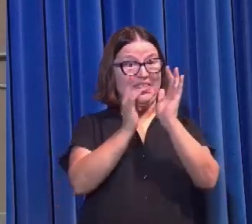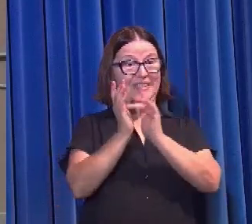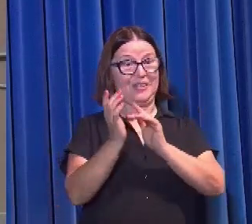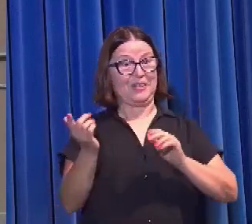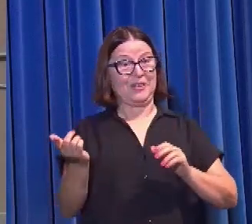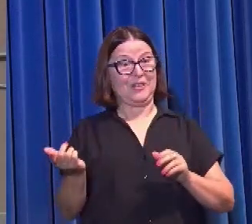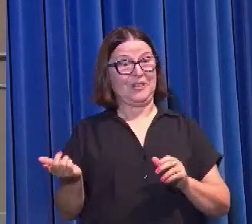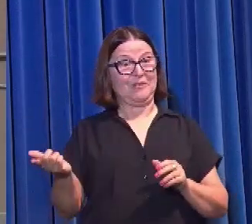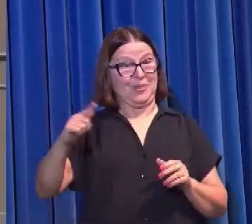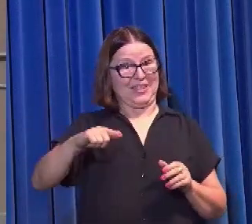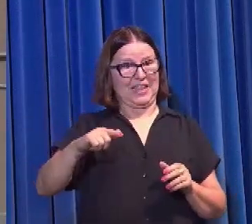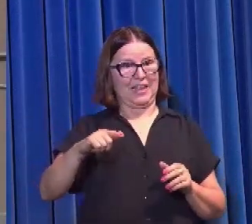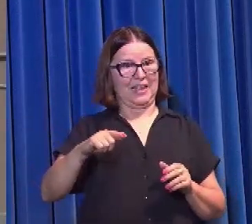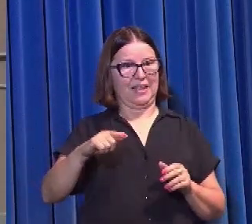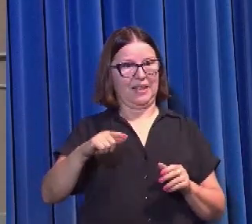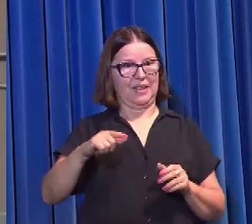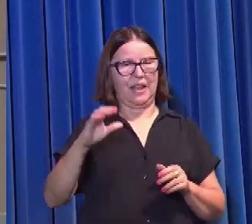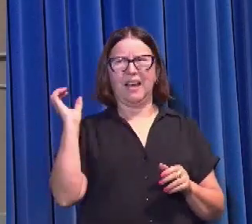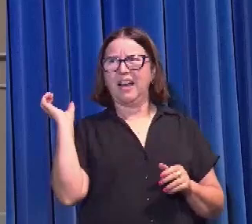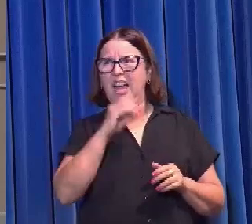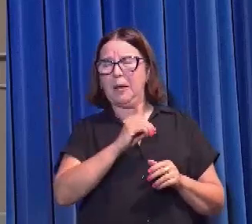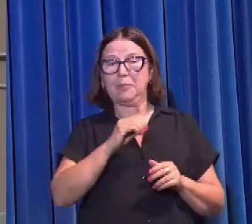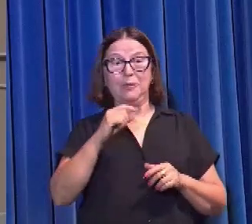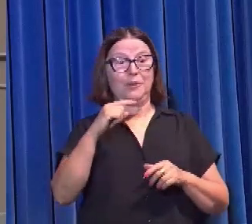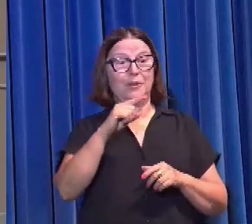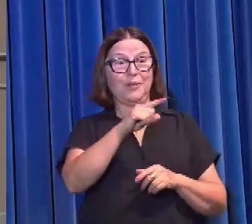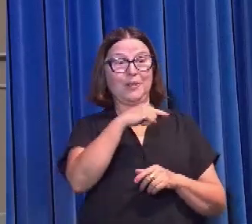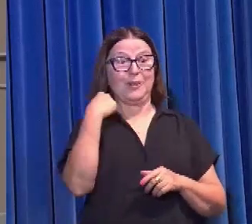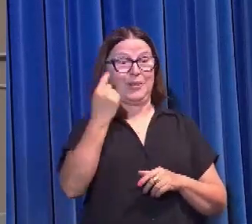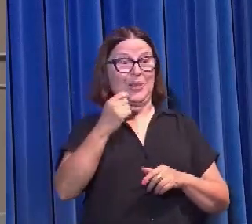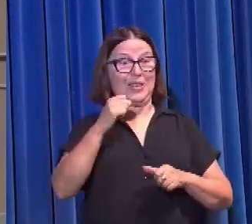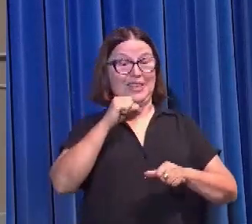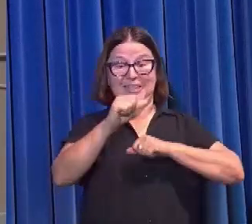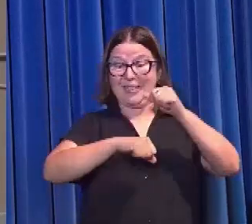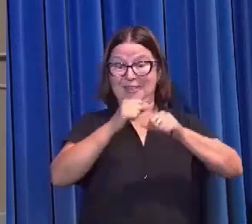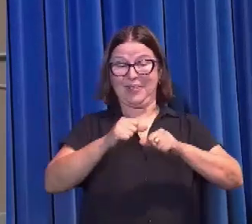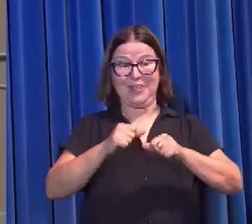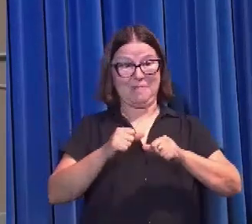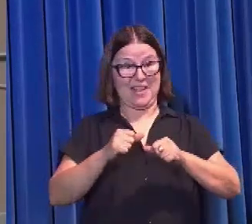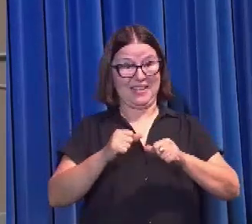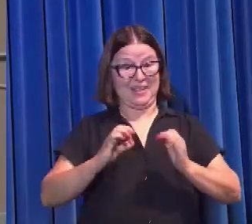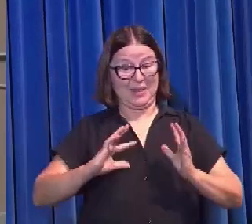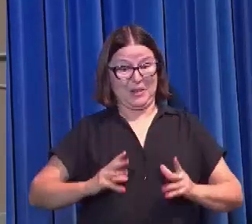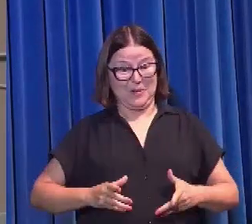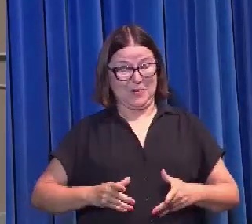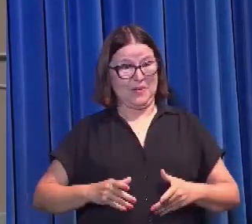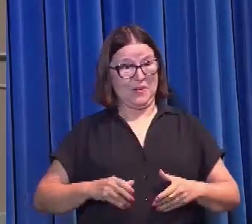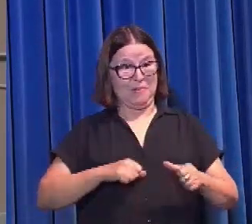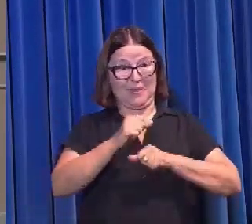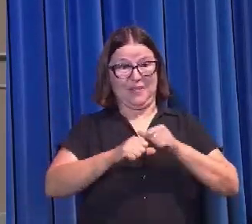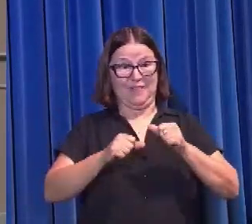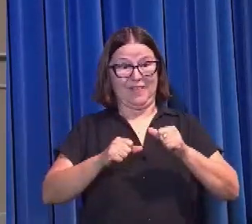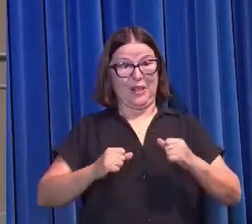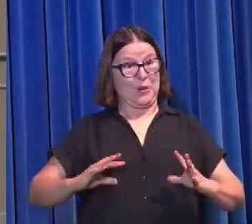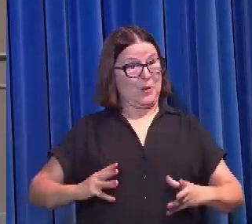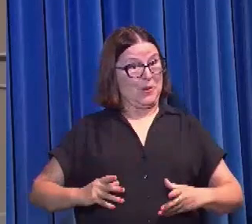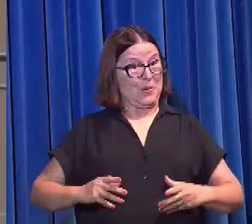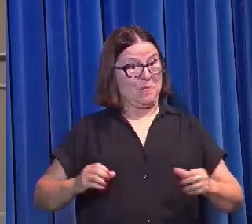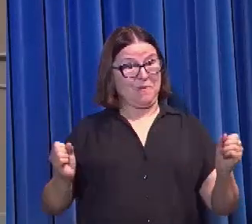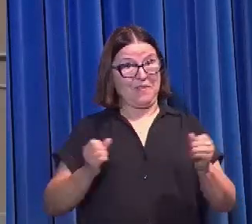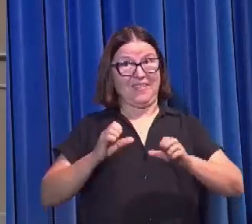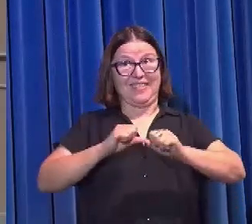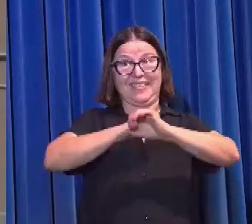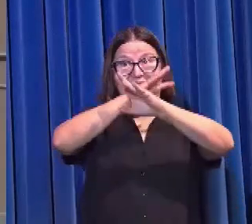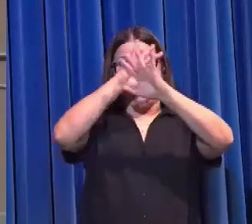de olhos, todos nós seremos transformados, receberemos corpos gloriosos e nunca mais vamos pecar. Se Deus pode fazer isso, por que Ele